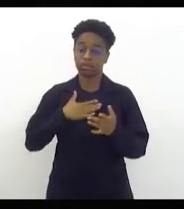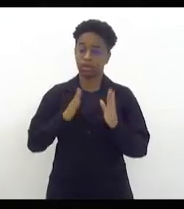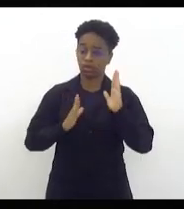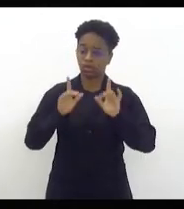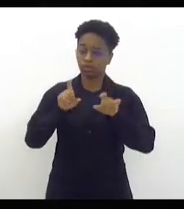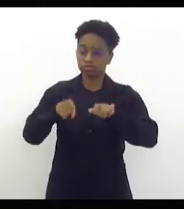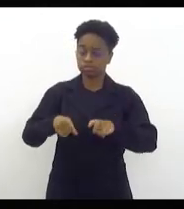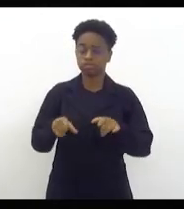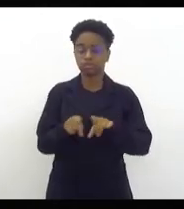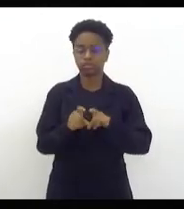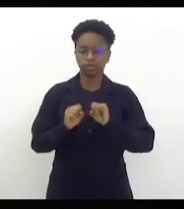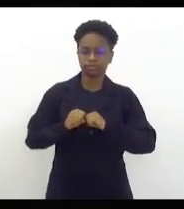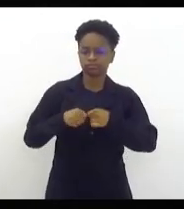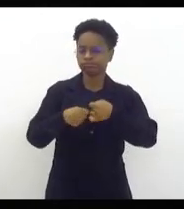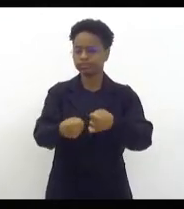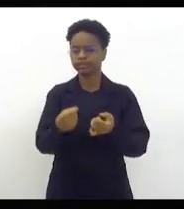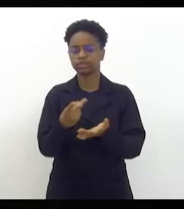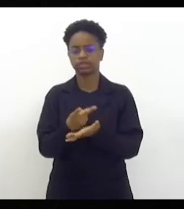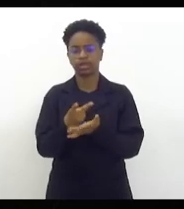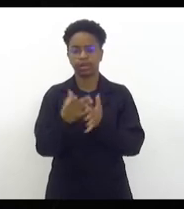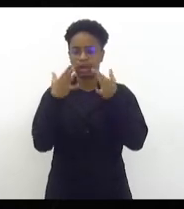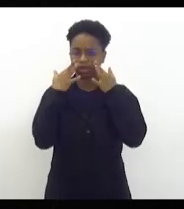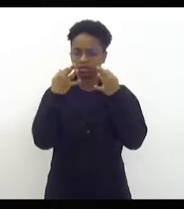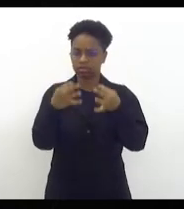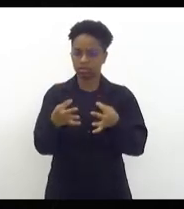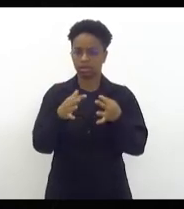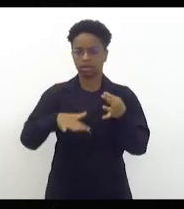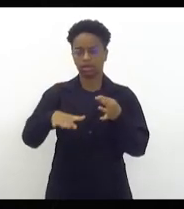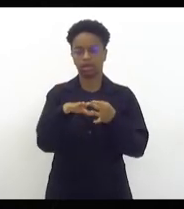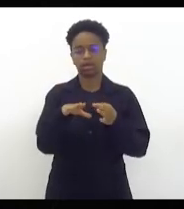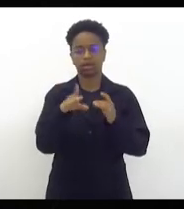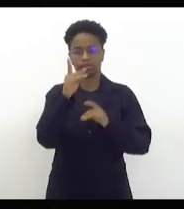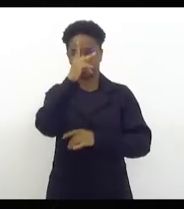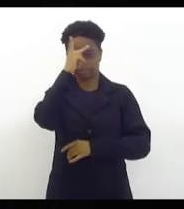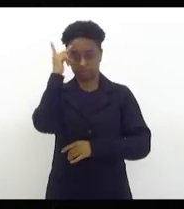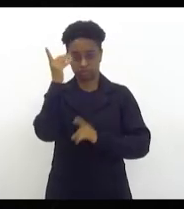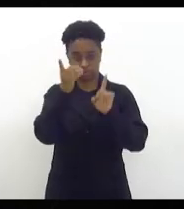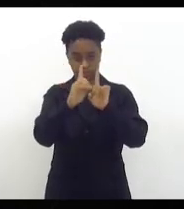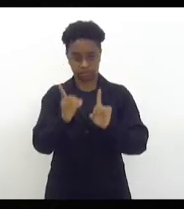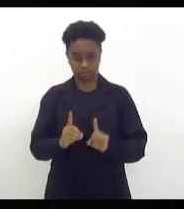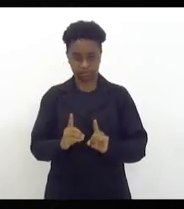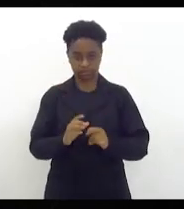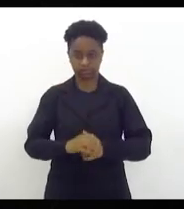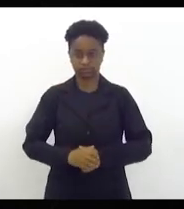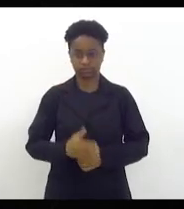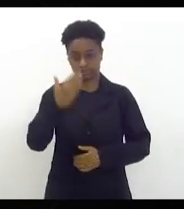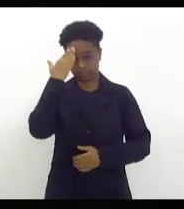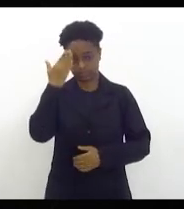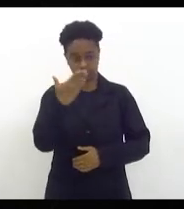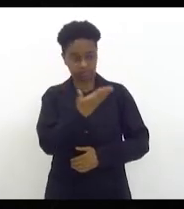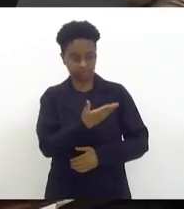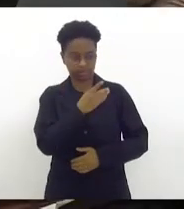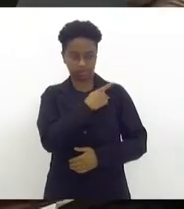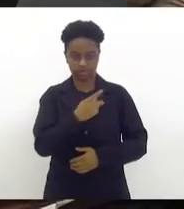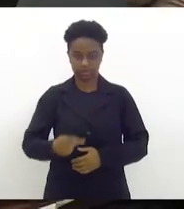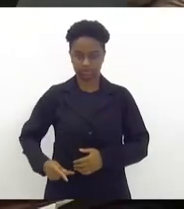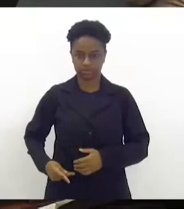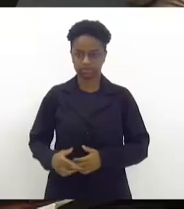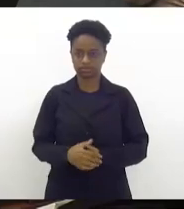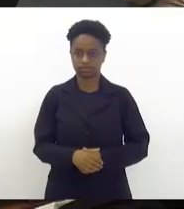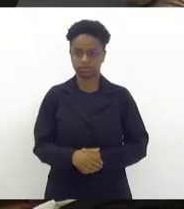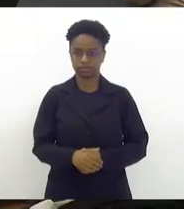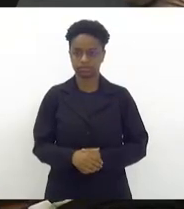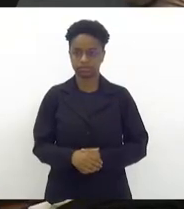segue dedicado e atento, muito atento às pautas da pessoa com deficiência. Obrigada, presidente.